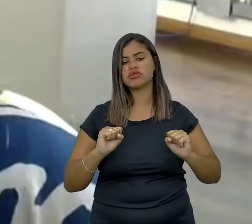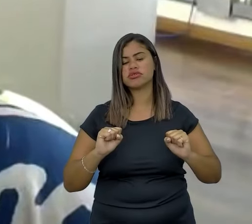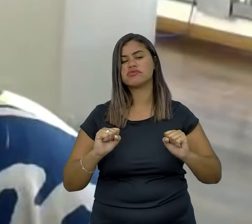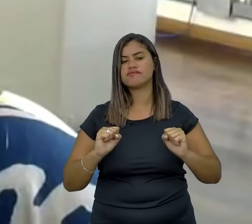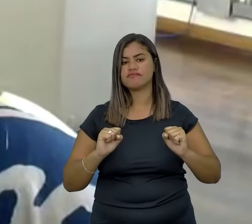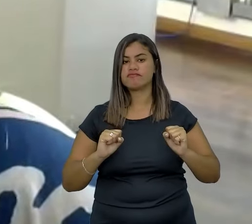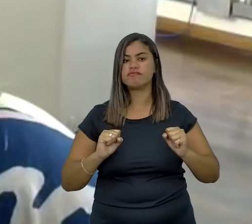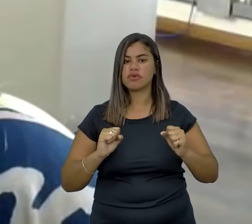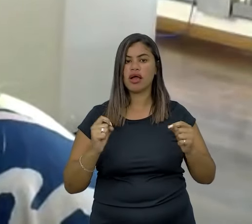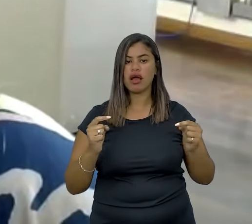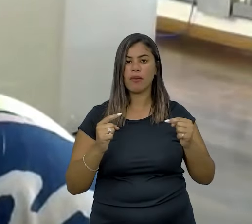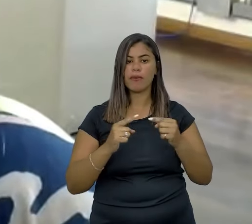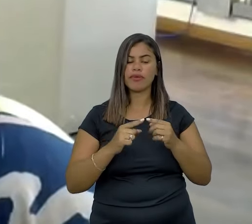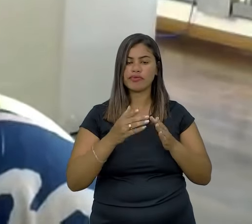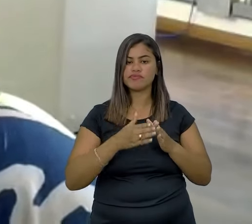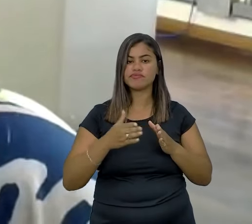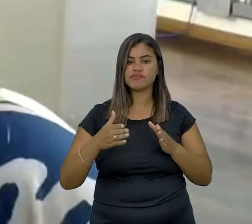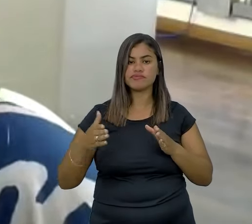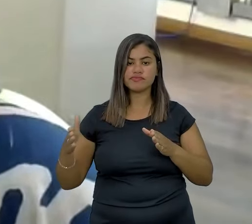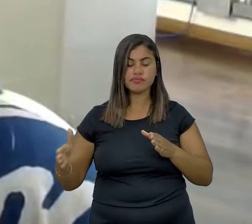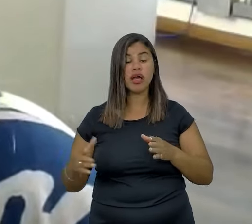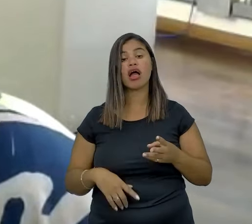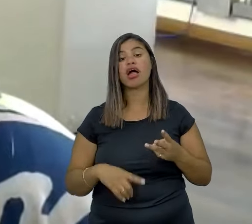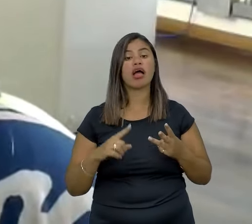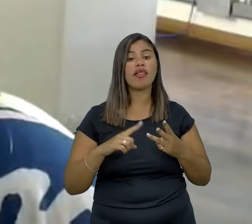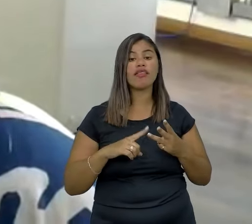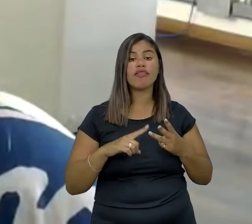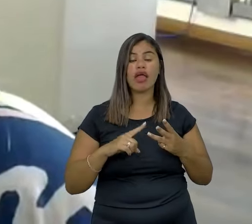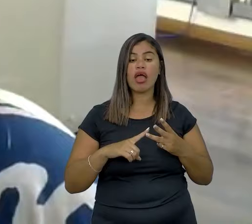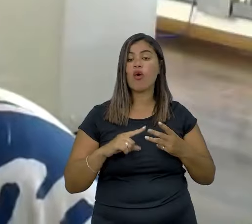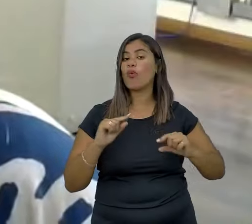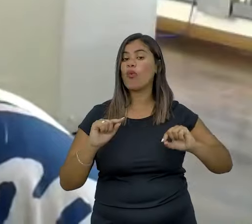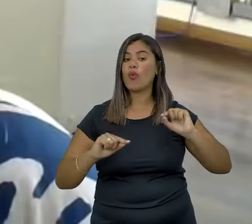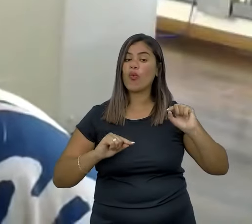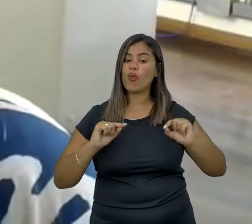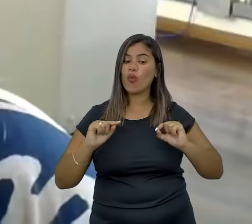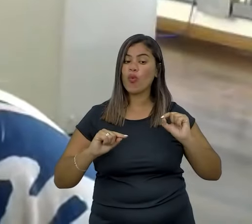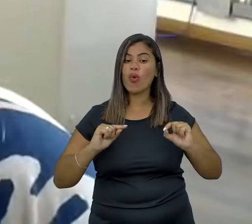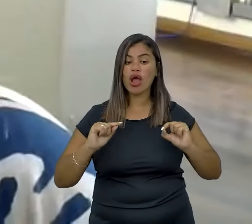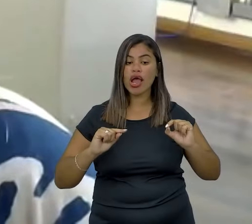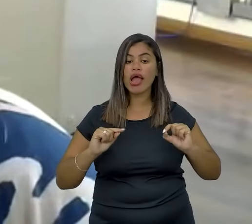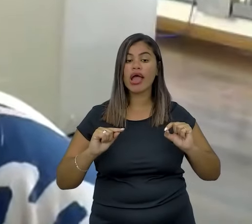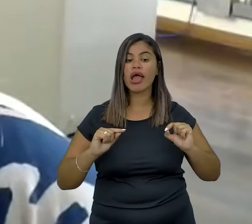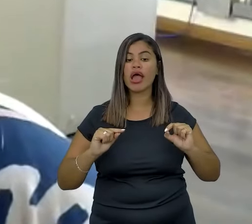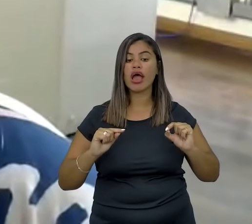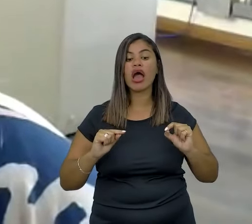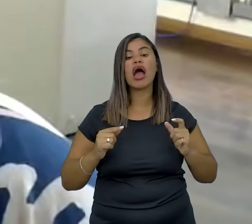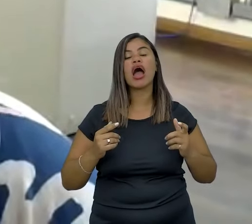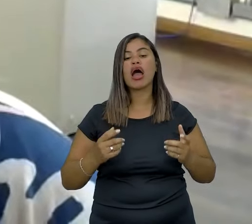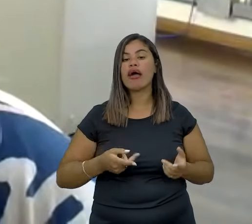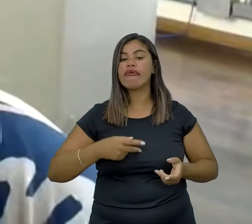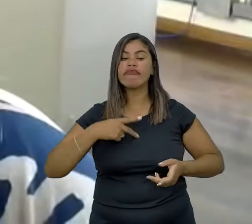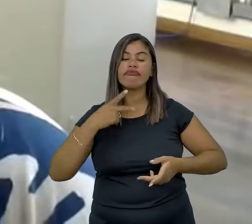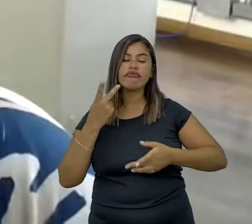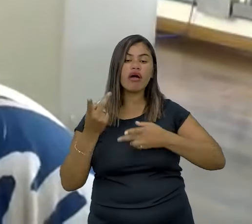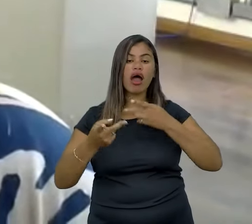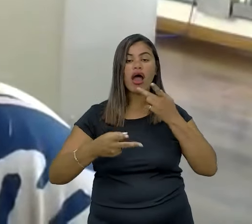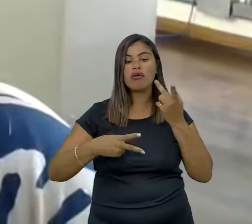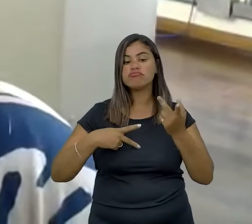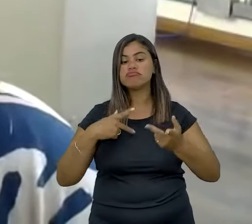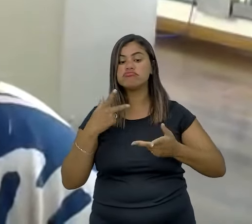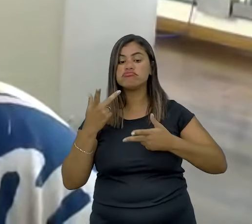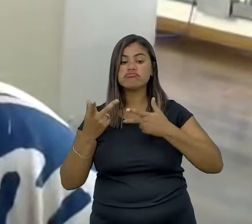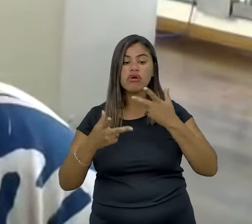começarem ali do início da sequência. O nível 3, quando agora a recitação ela já